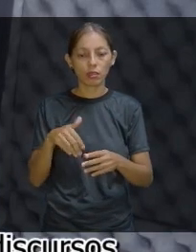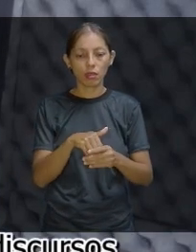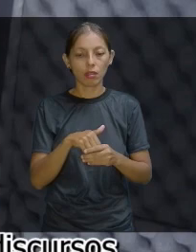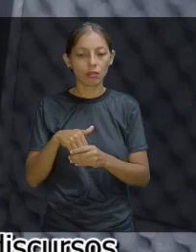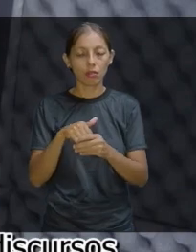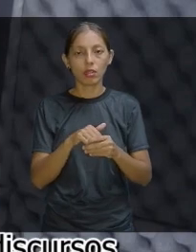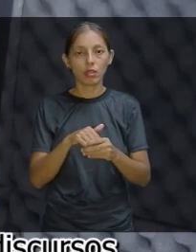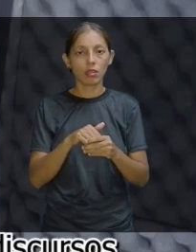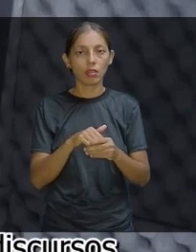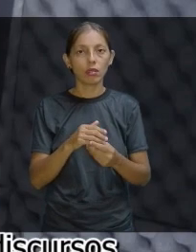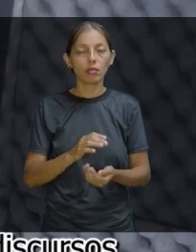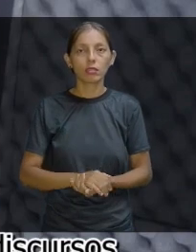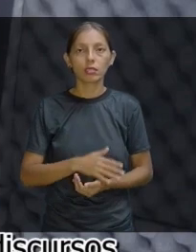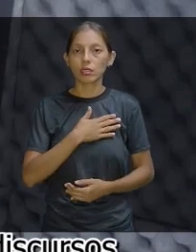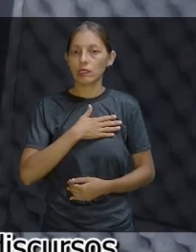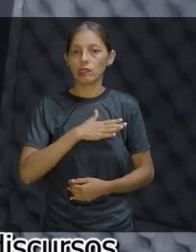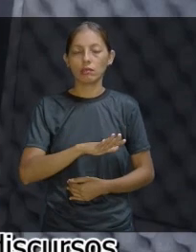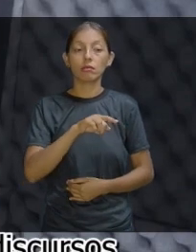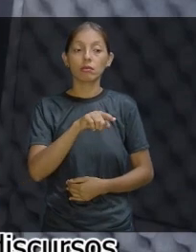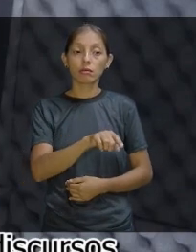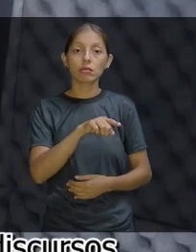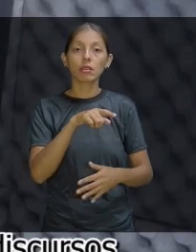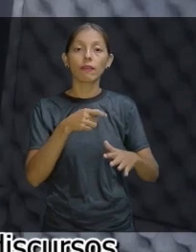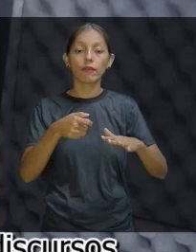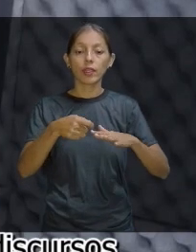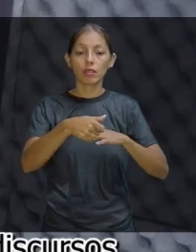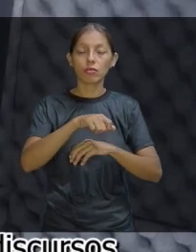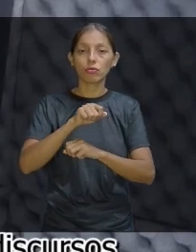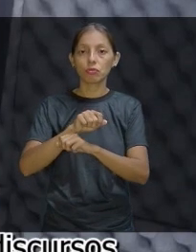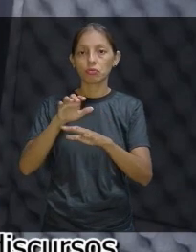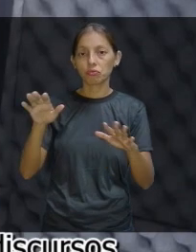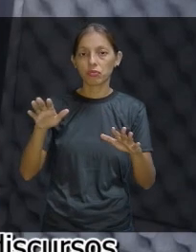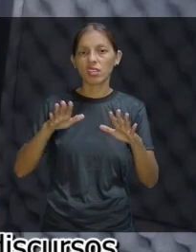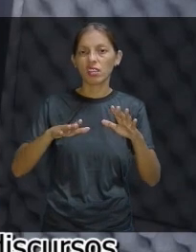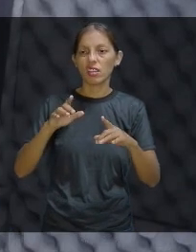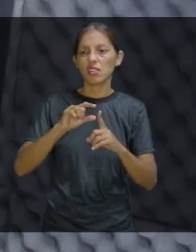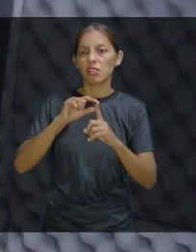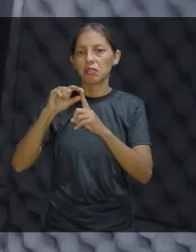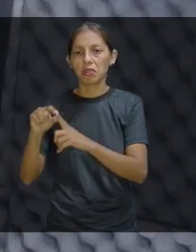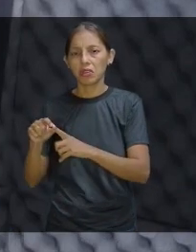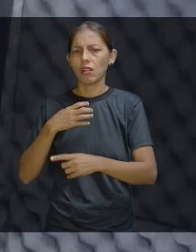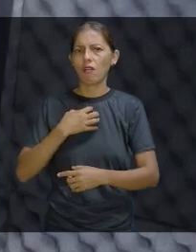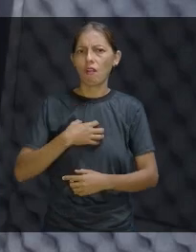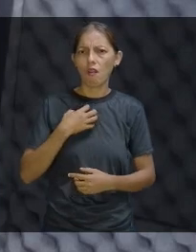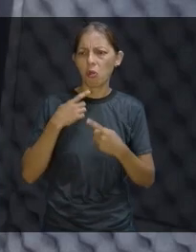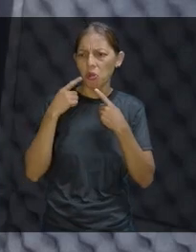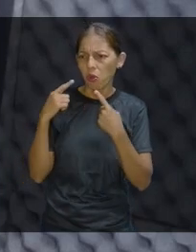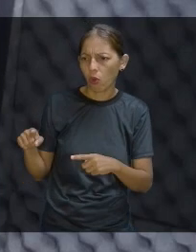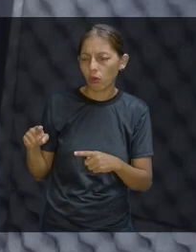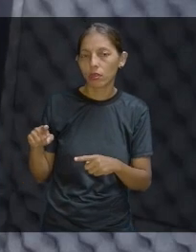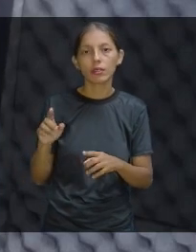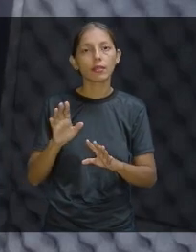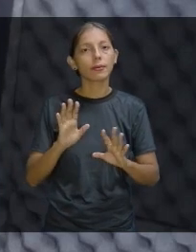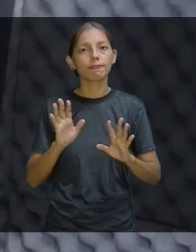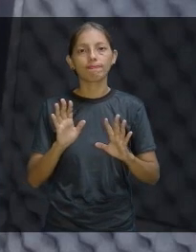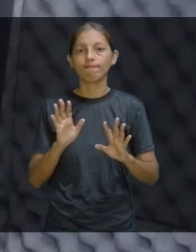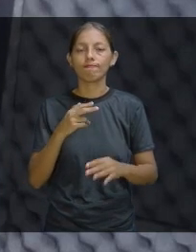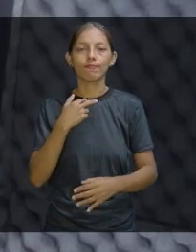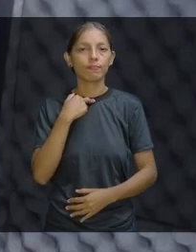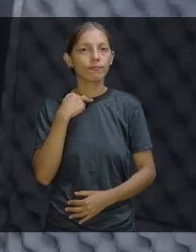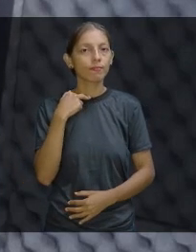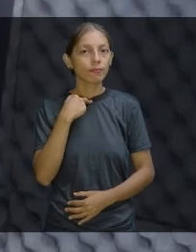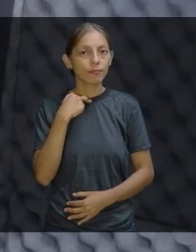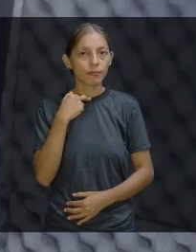os discursos de ódio, né? A desconstrução do próprio sistema eleitoral, discursos antidemocráticos, e isso é que não